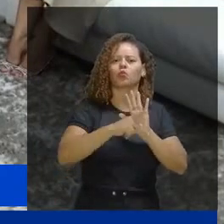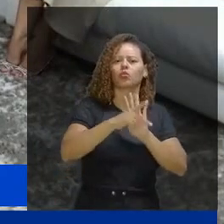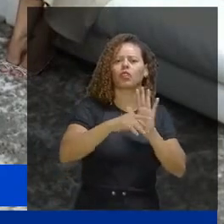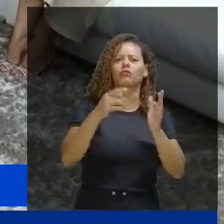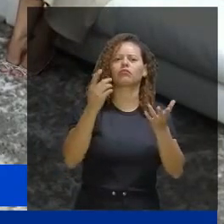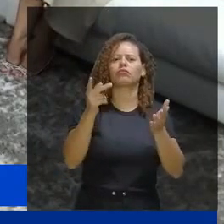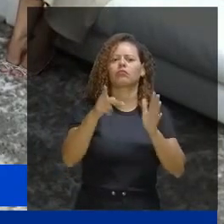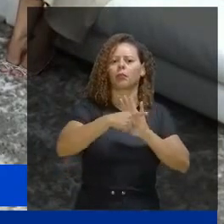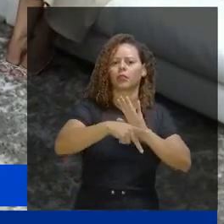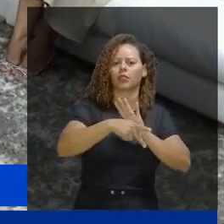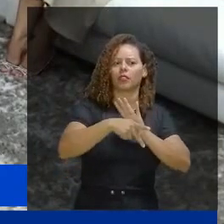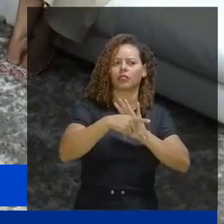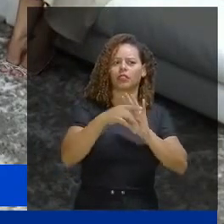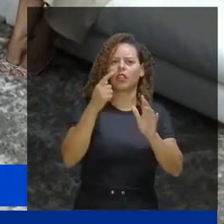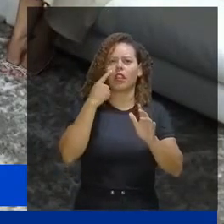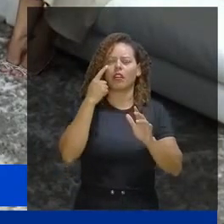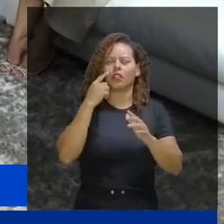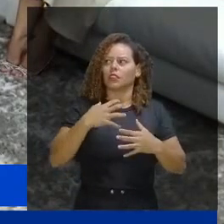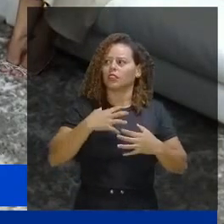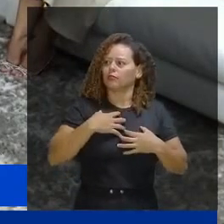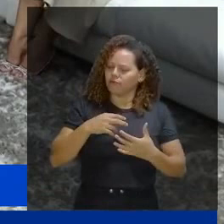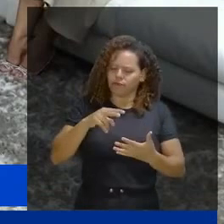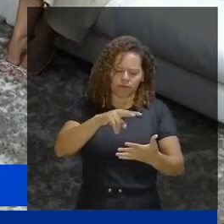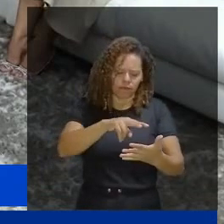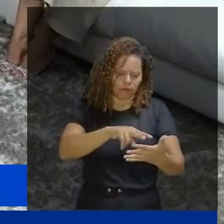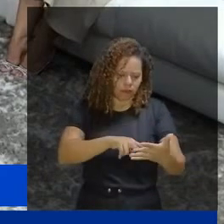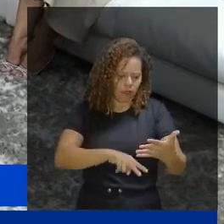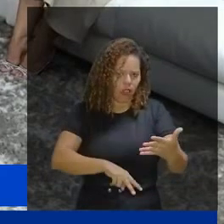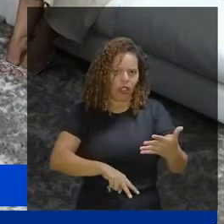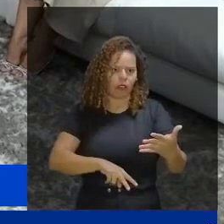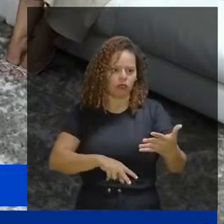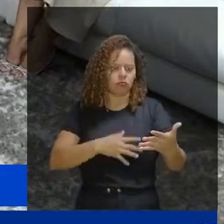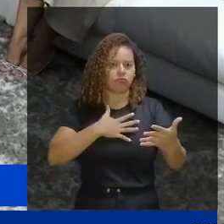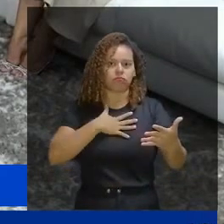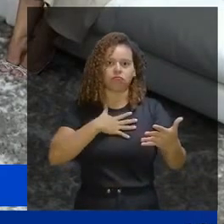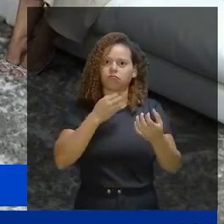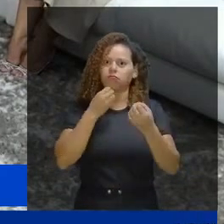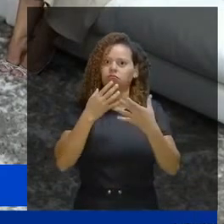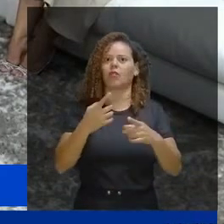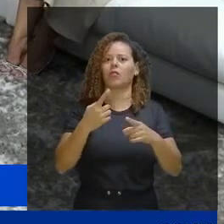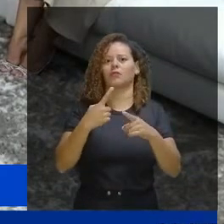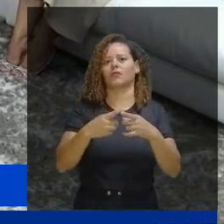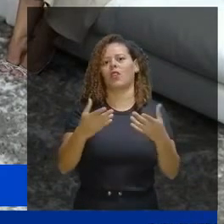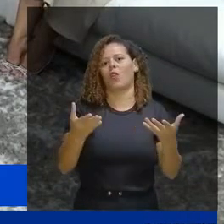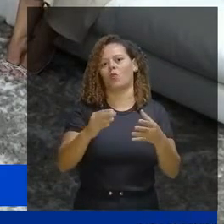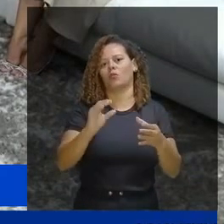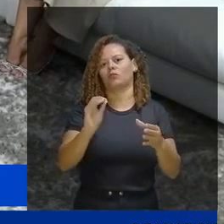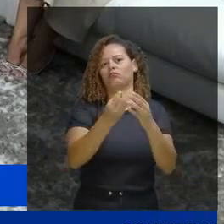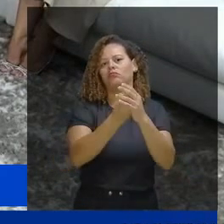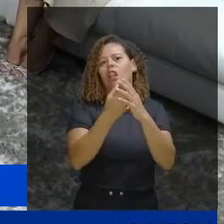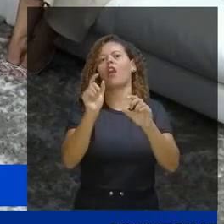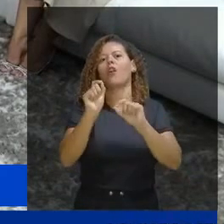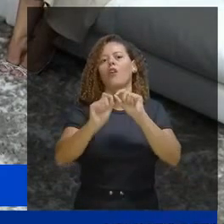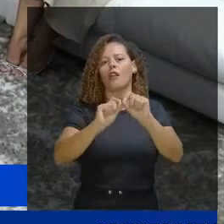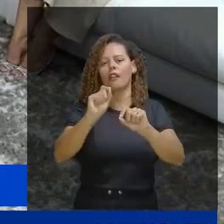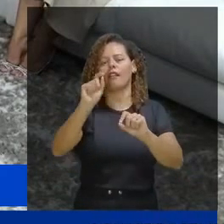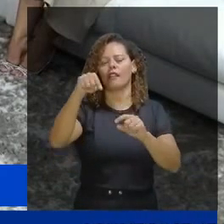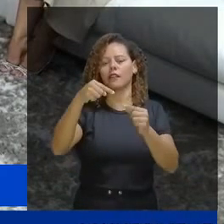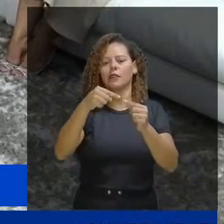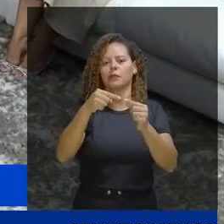mesma hora eu me empolguei, porque este tribunal tem abraçado e tem aderido às causas das minorias.